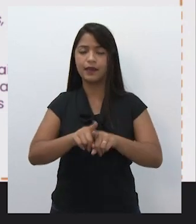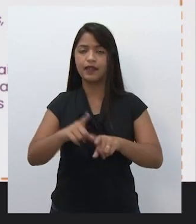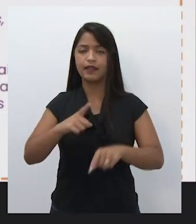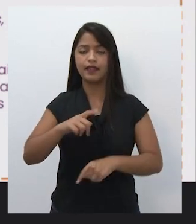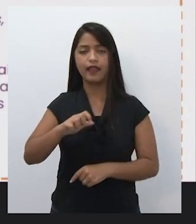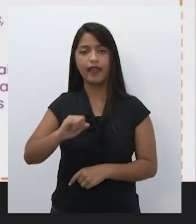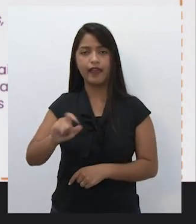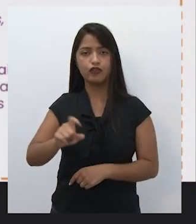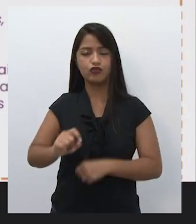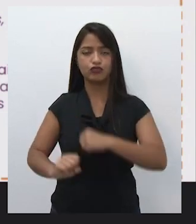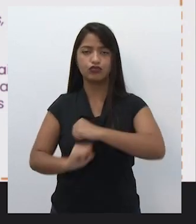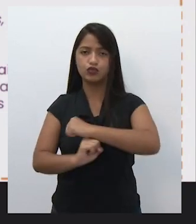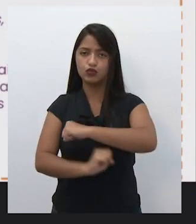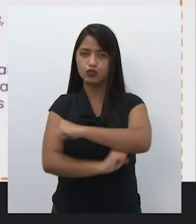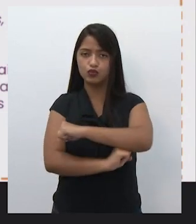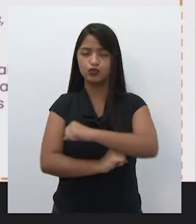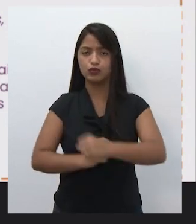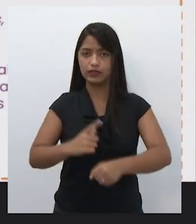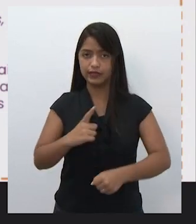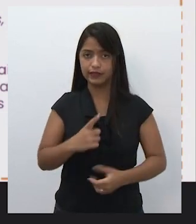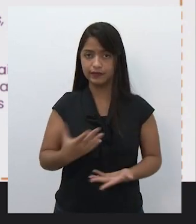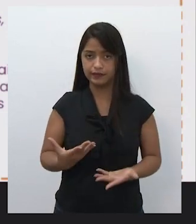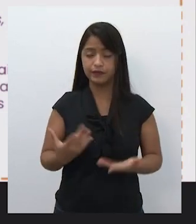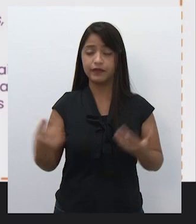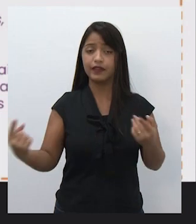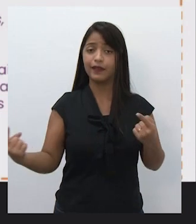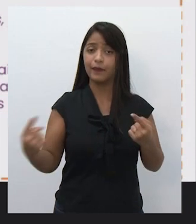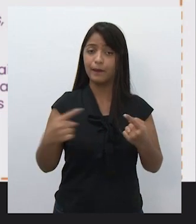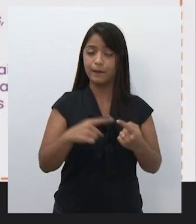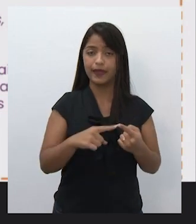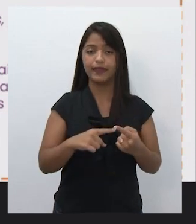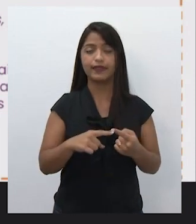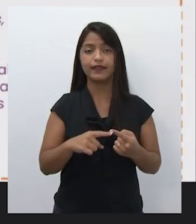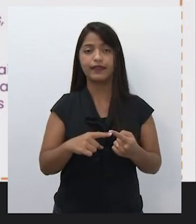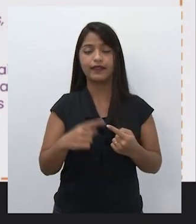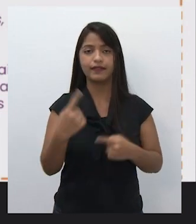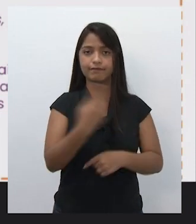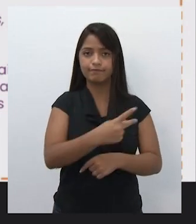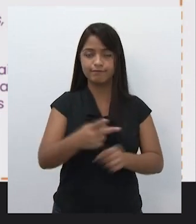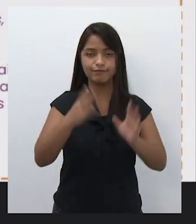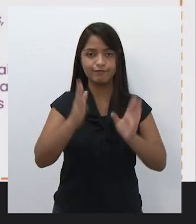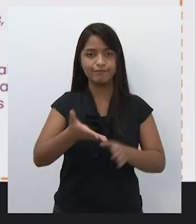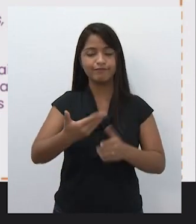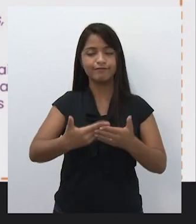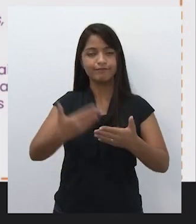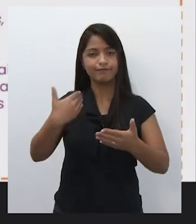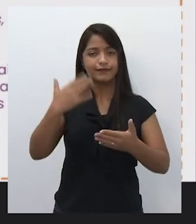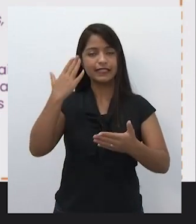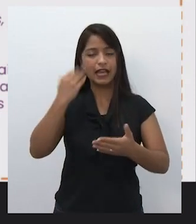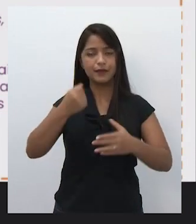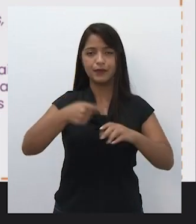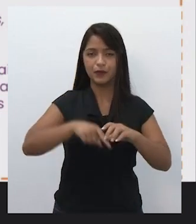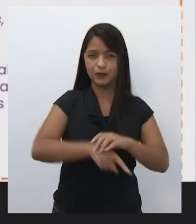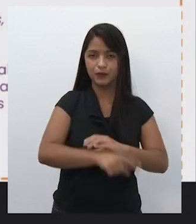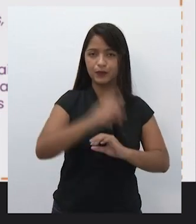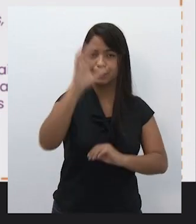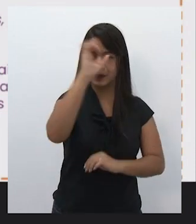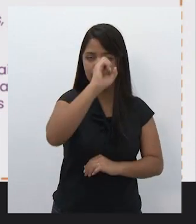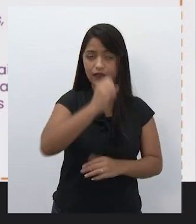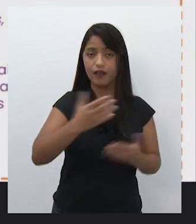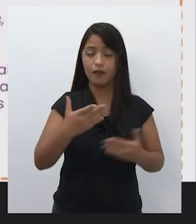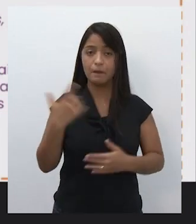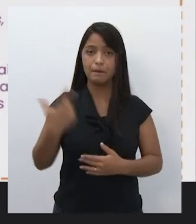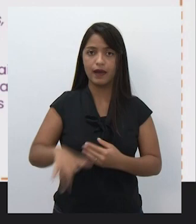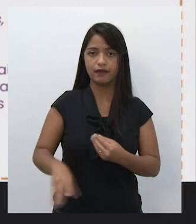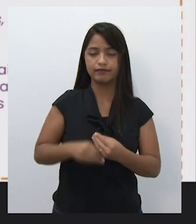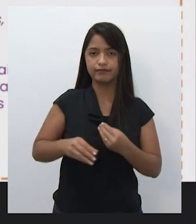estruturantes, ligados com aprofundamento do que eles já aprenderam lá e que agora podem aprender